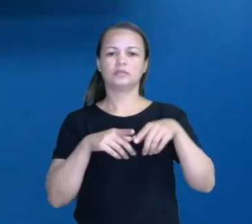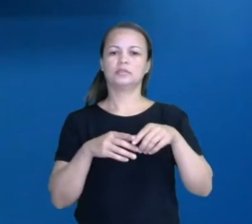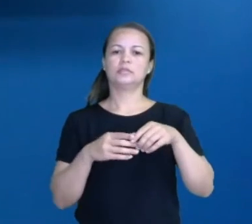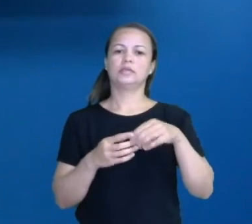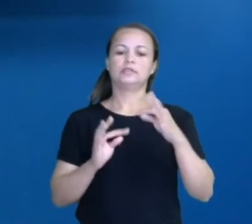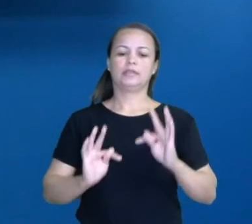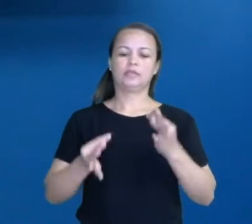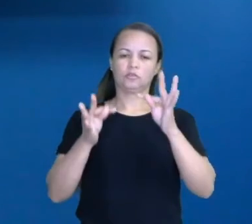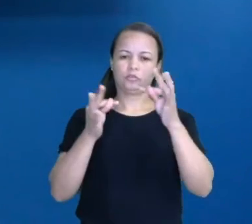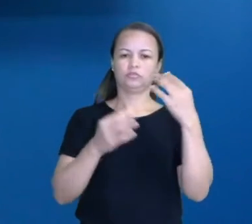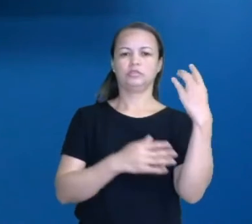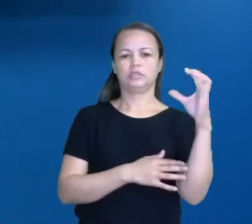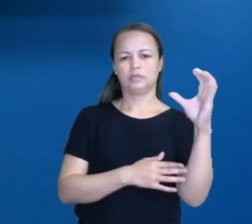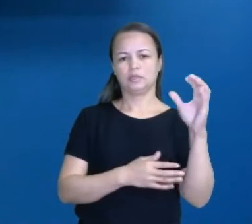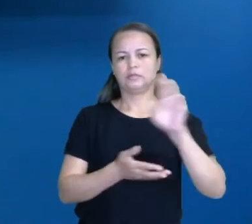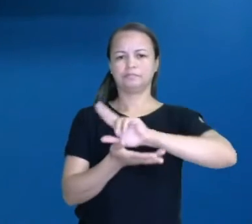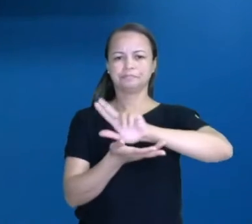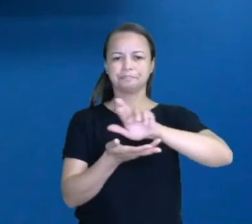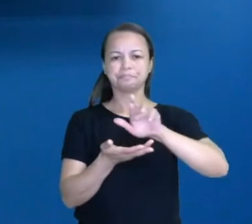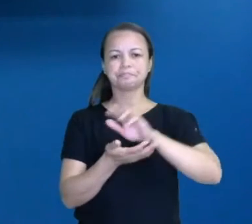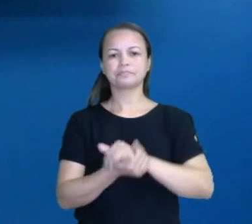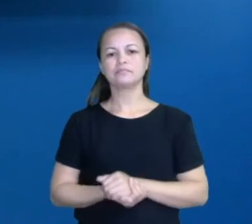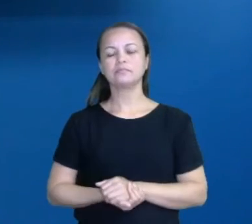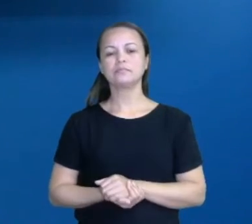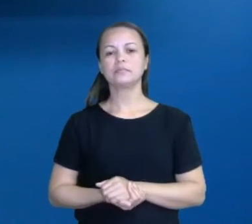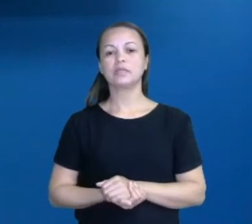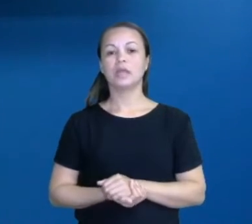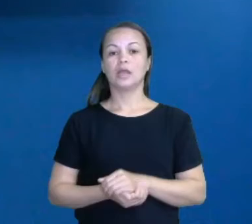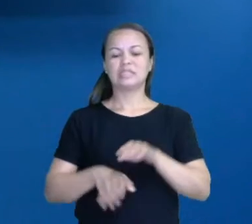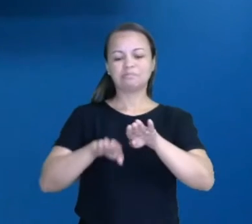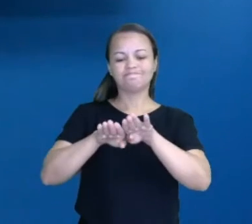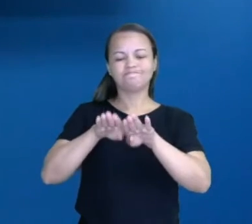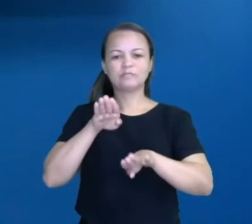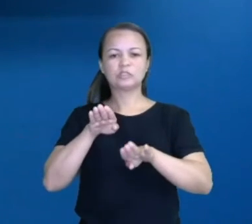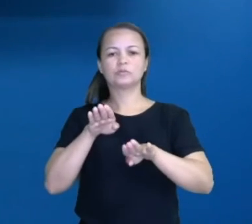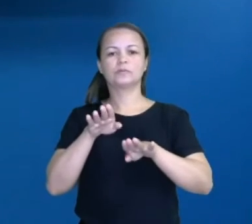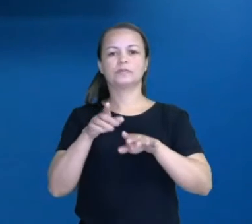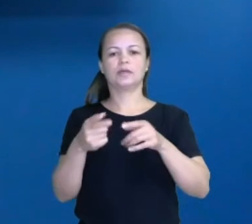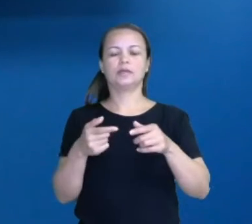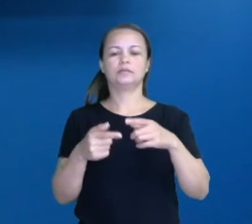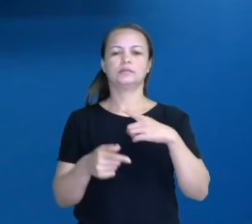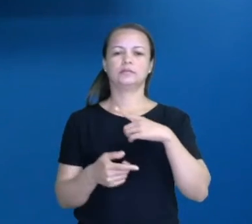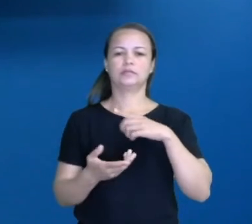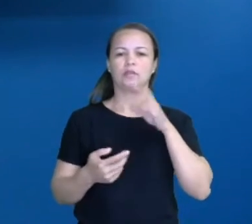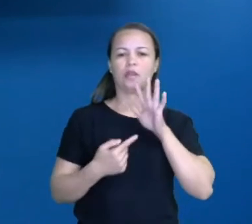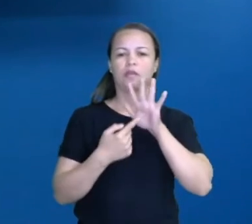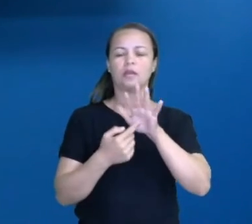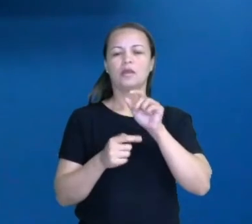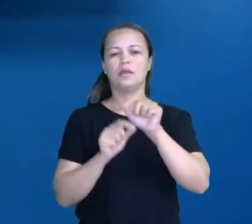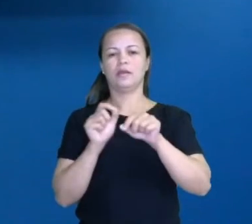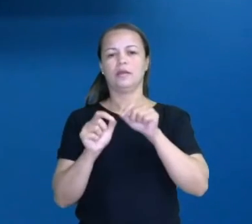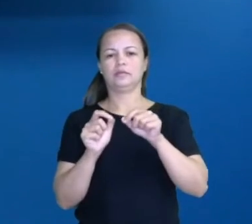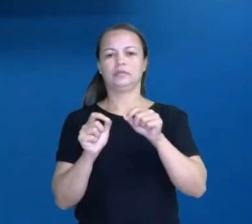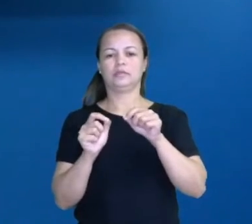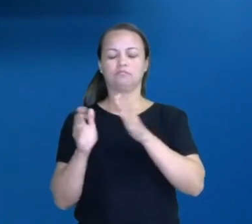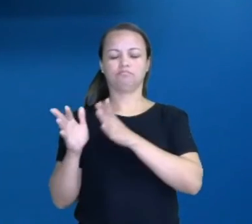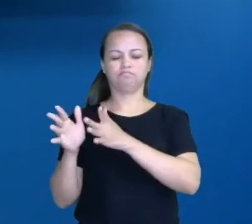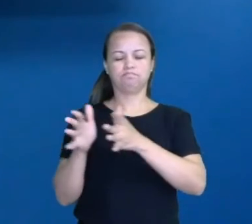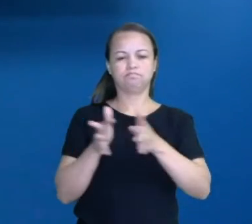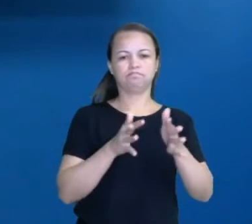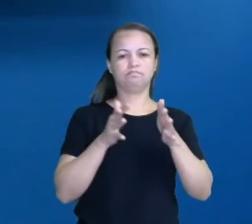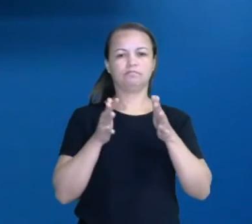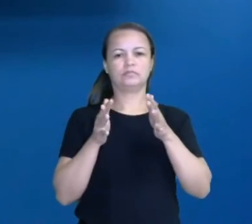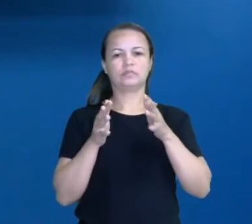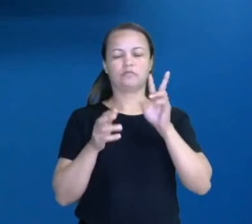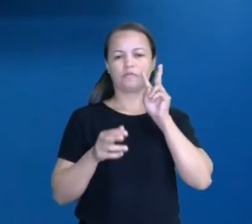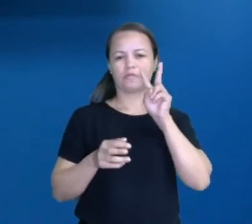ciência. Então, essa desigualdade fica muito visível quando você acompanha o quadro e você vai